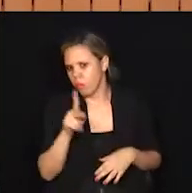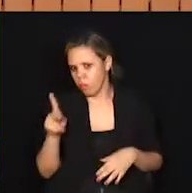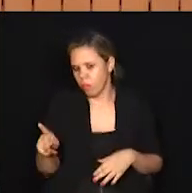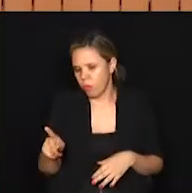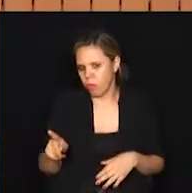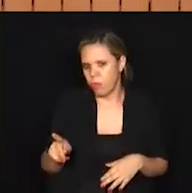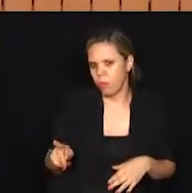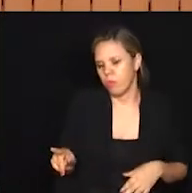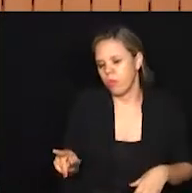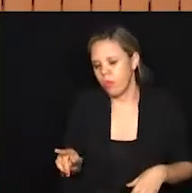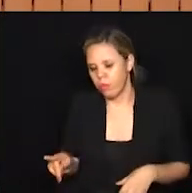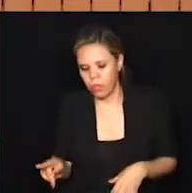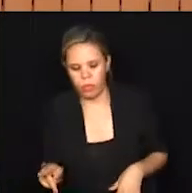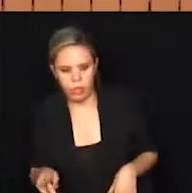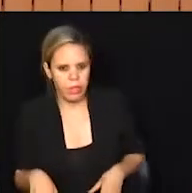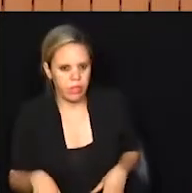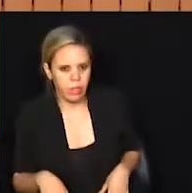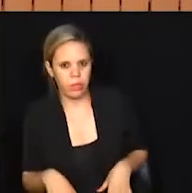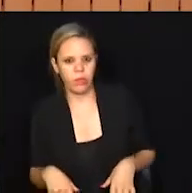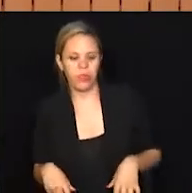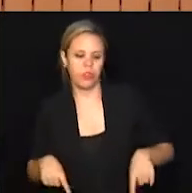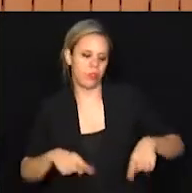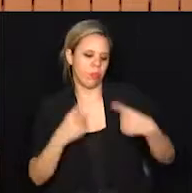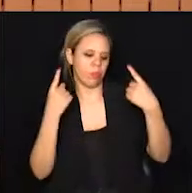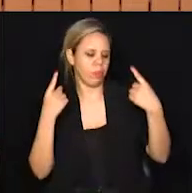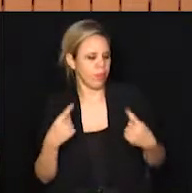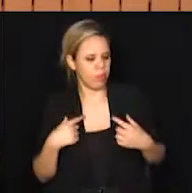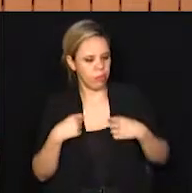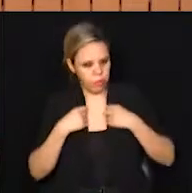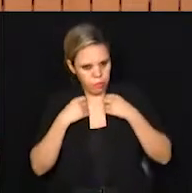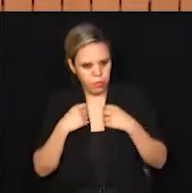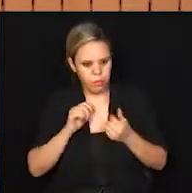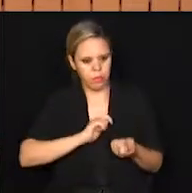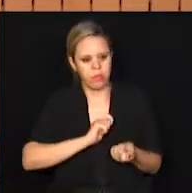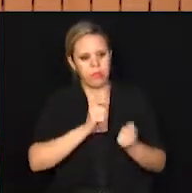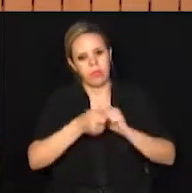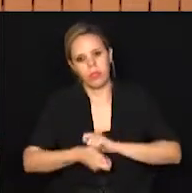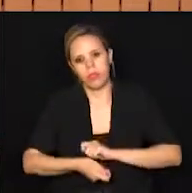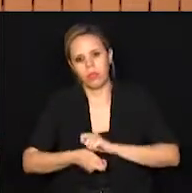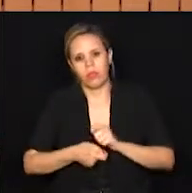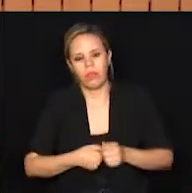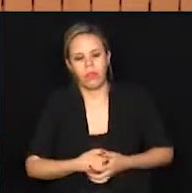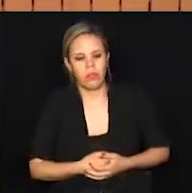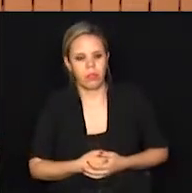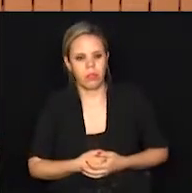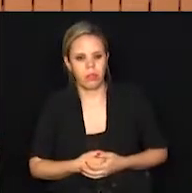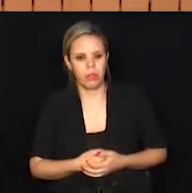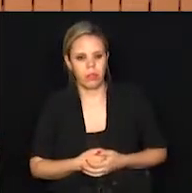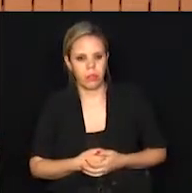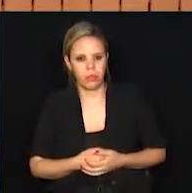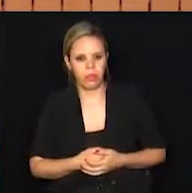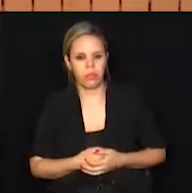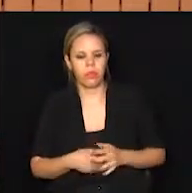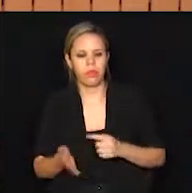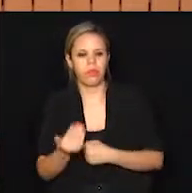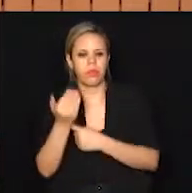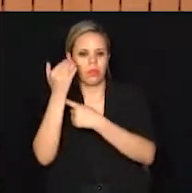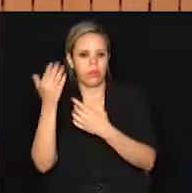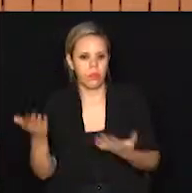garantido, de fato, essa segurança para as nossas crianças e também para os profissionais. E gostaria também de agradecer a todos